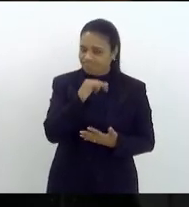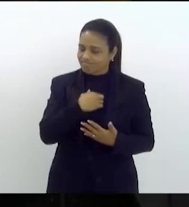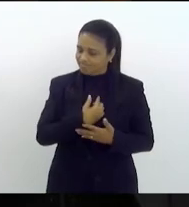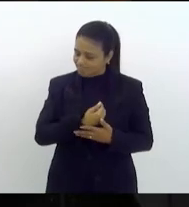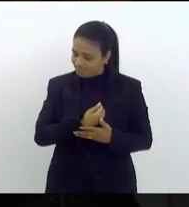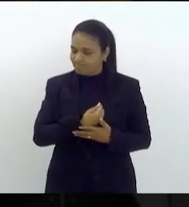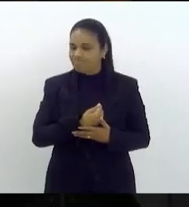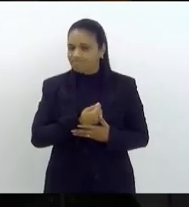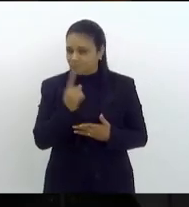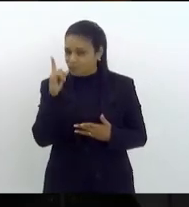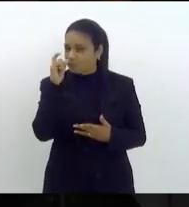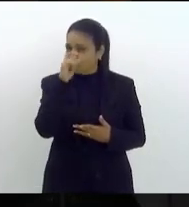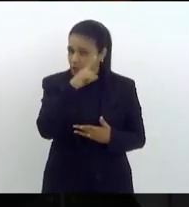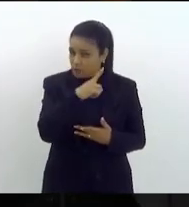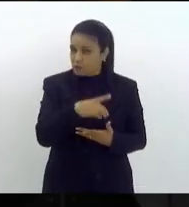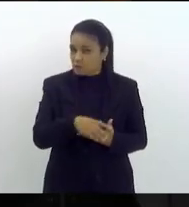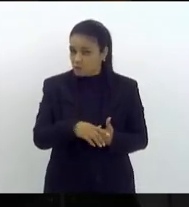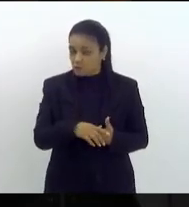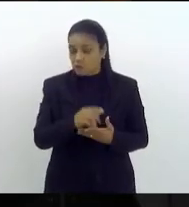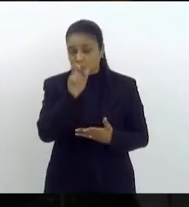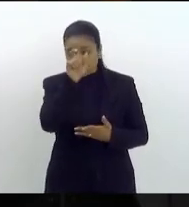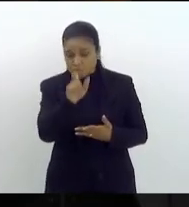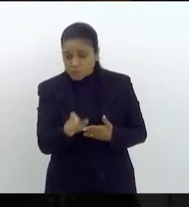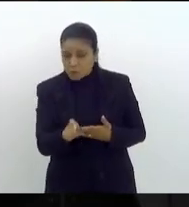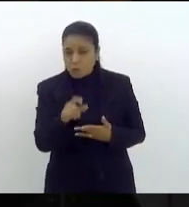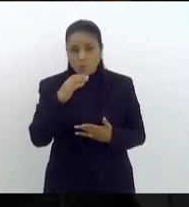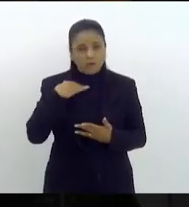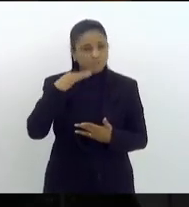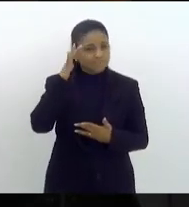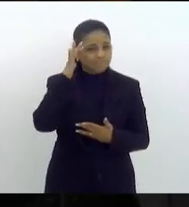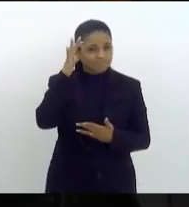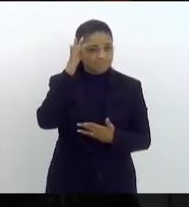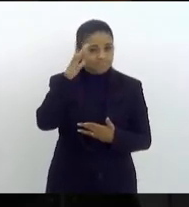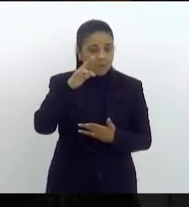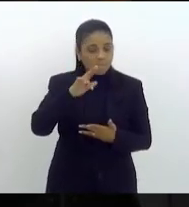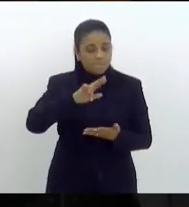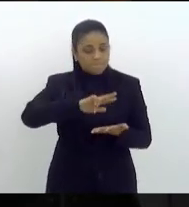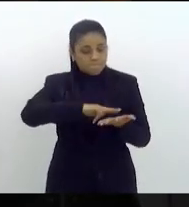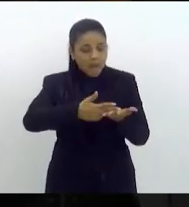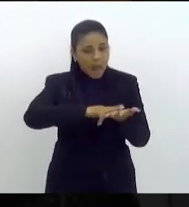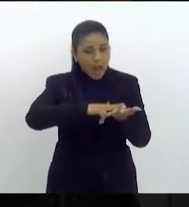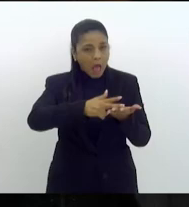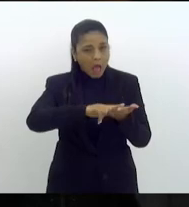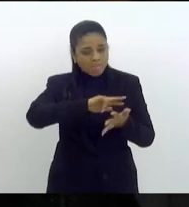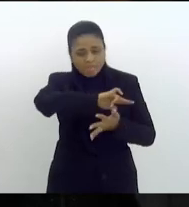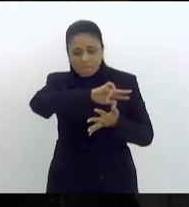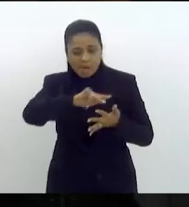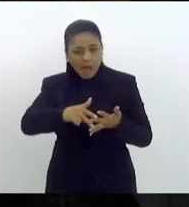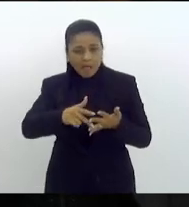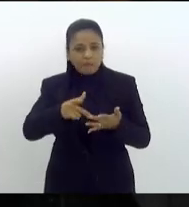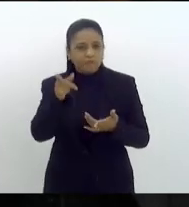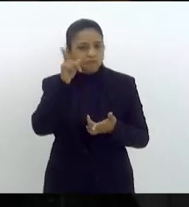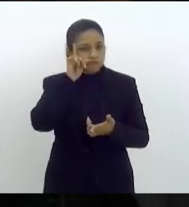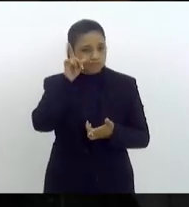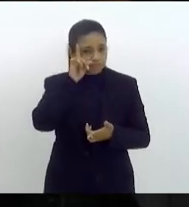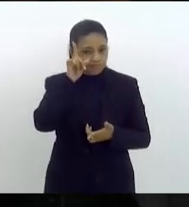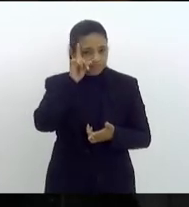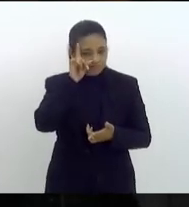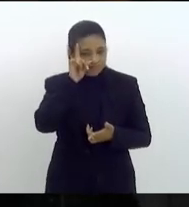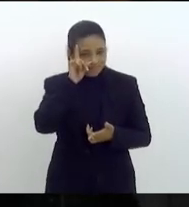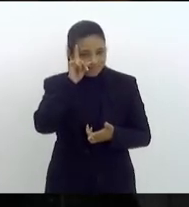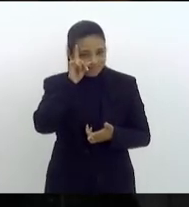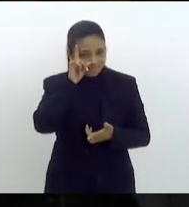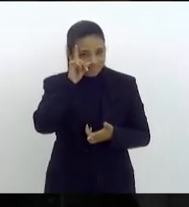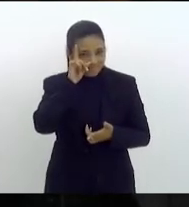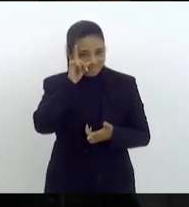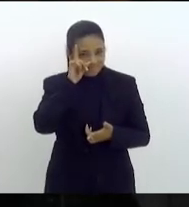imagine uma pessoa que tenha diversas convulsões por dia isto não é